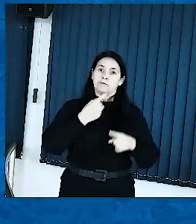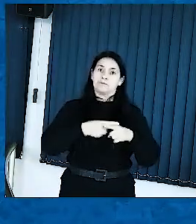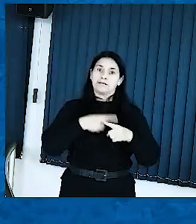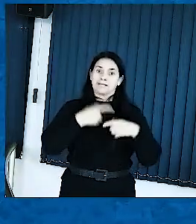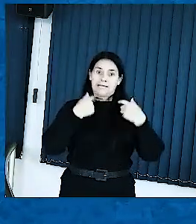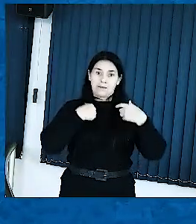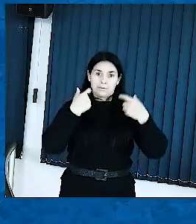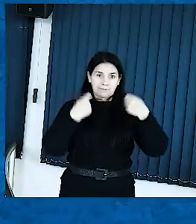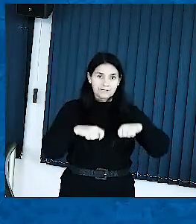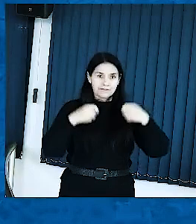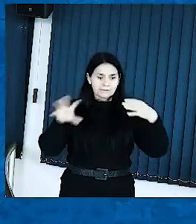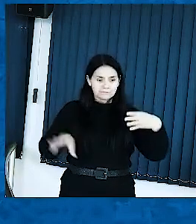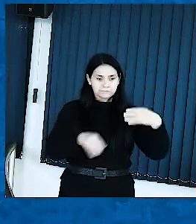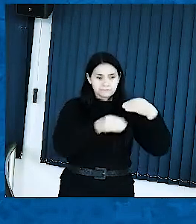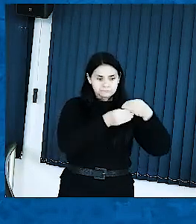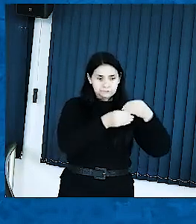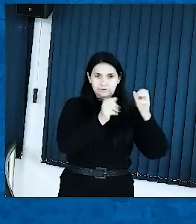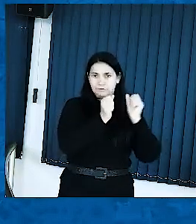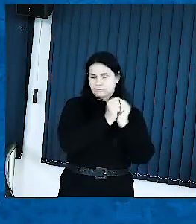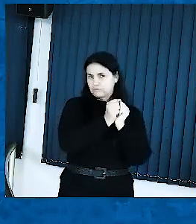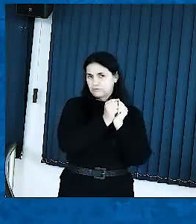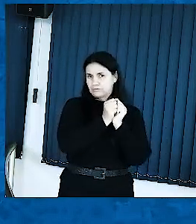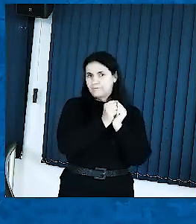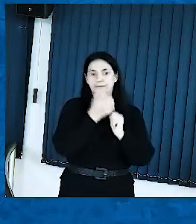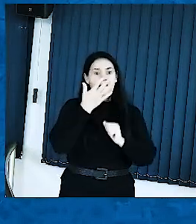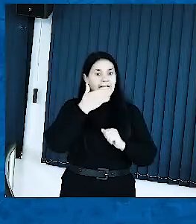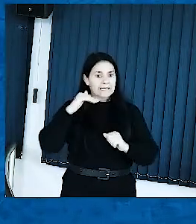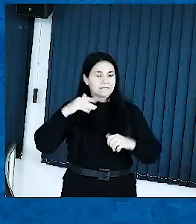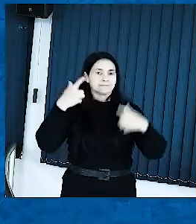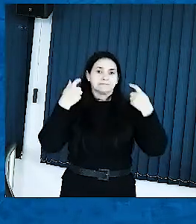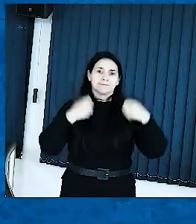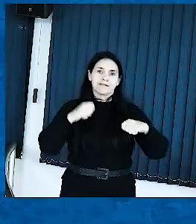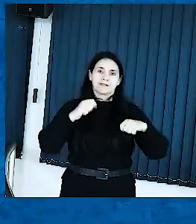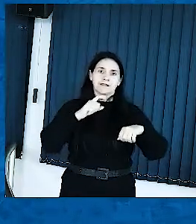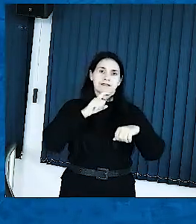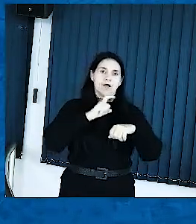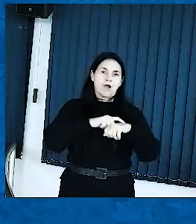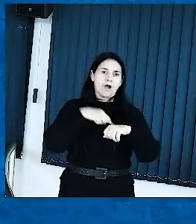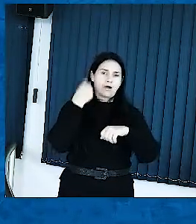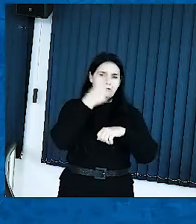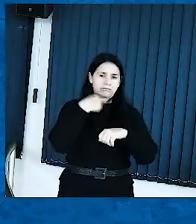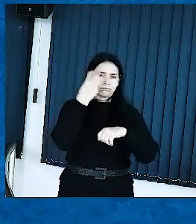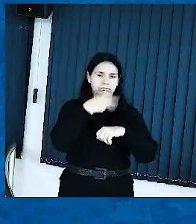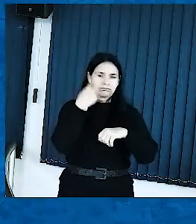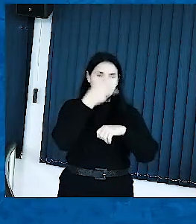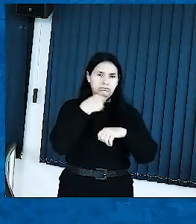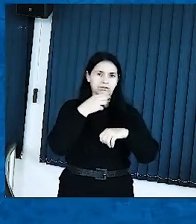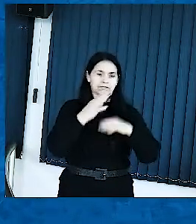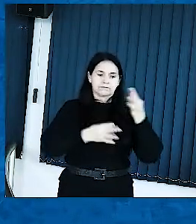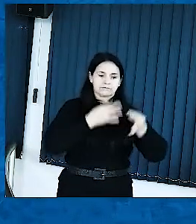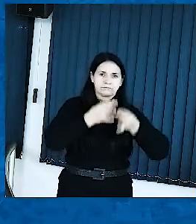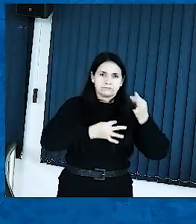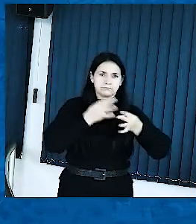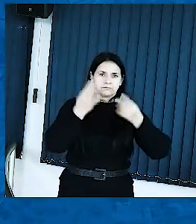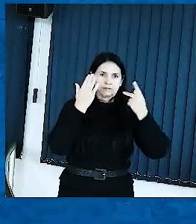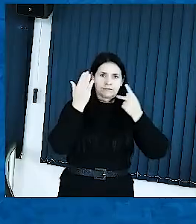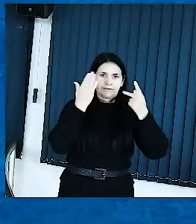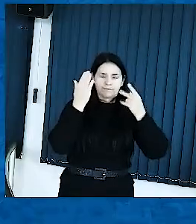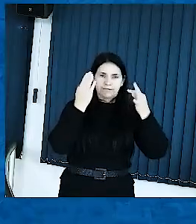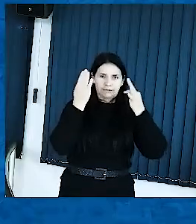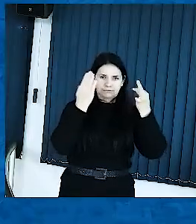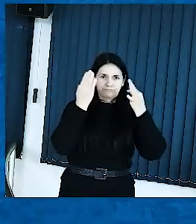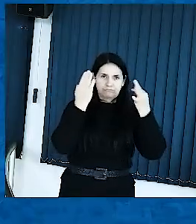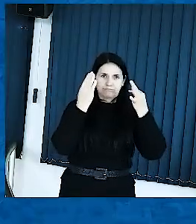complementar. Uma criança precisa de muitas horas de terapia ABA por dia, e não é possível fazer tudo dentro de